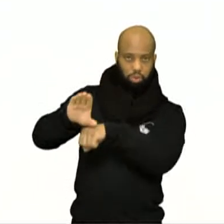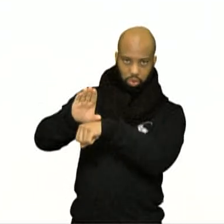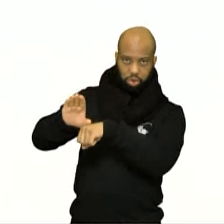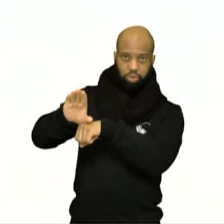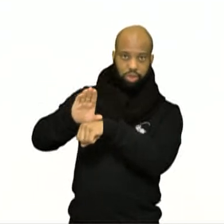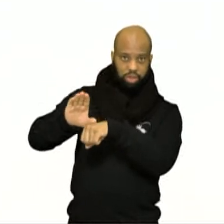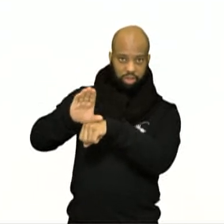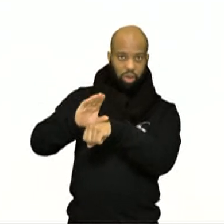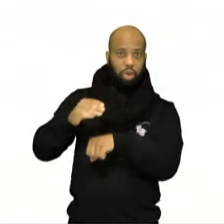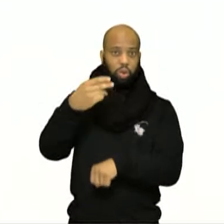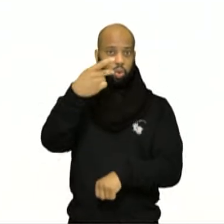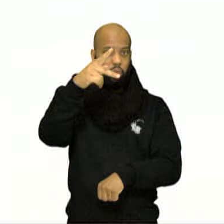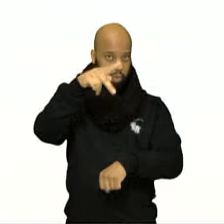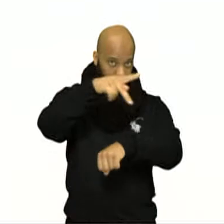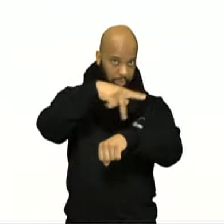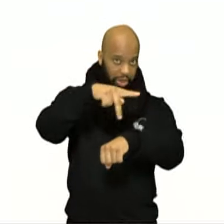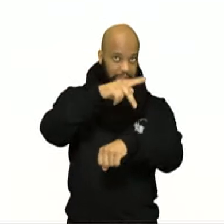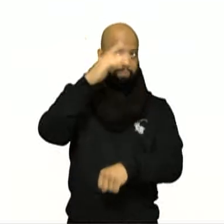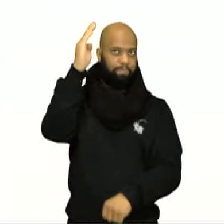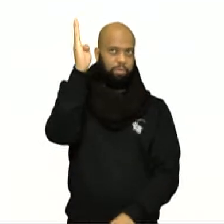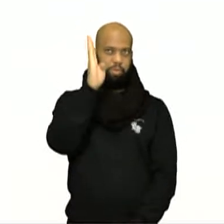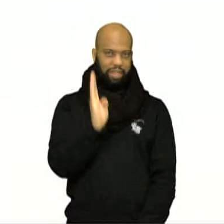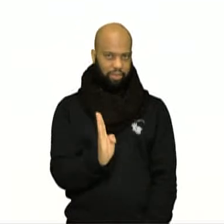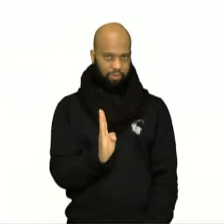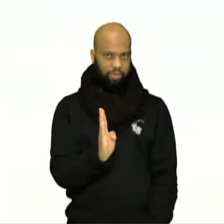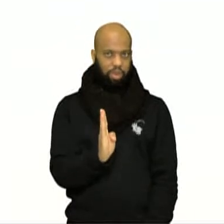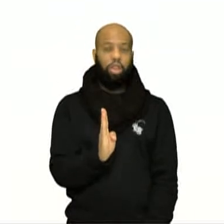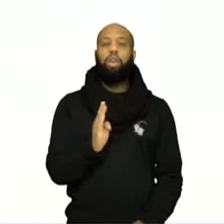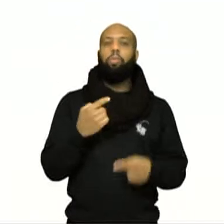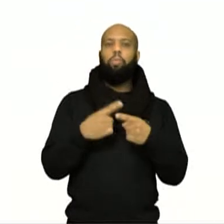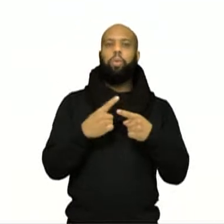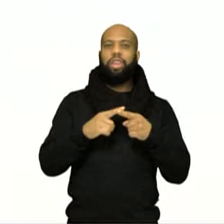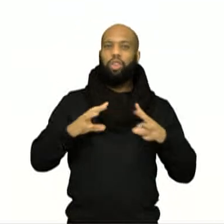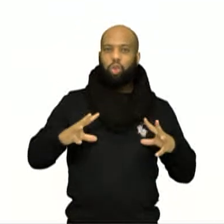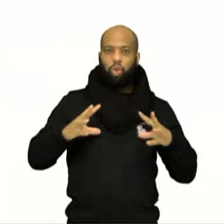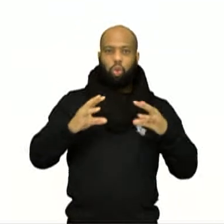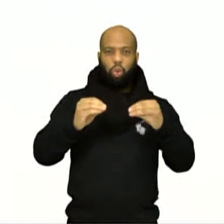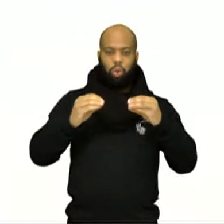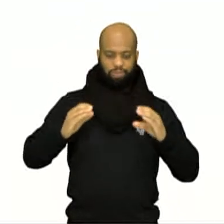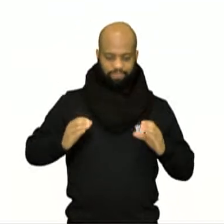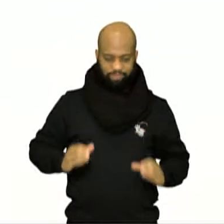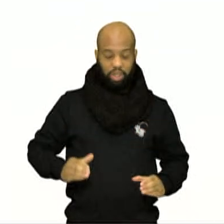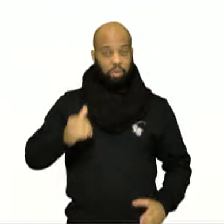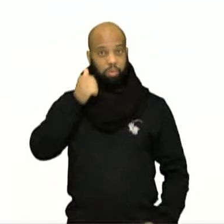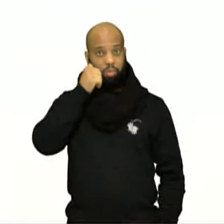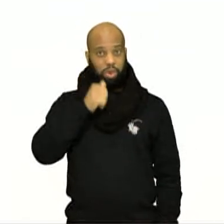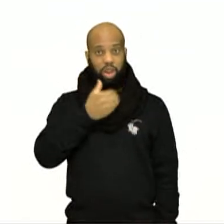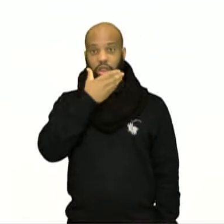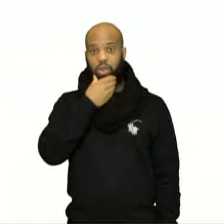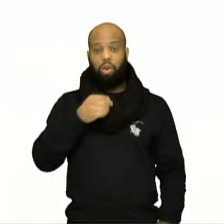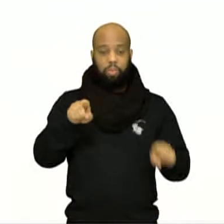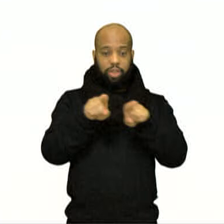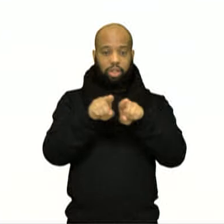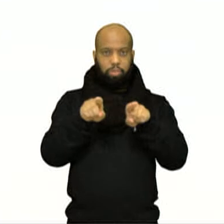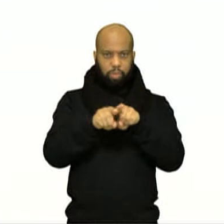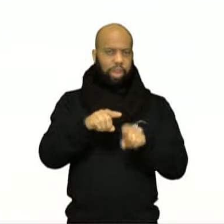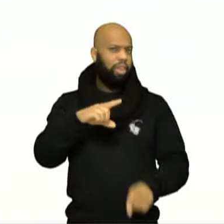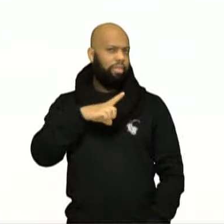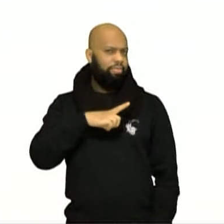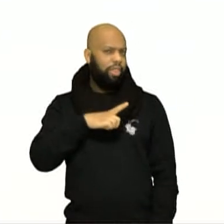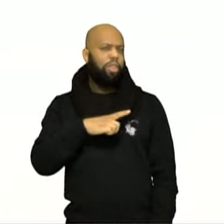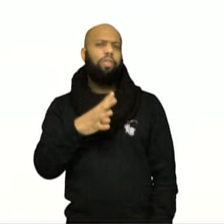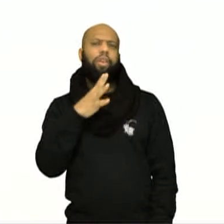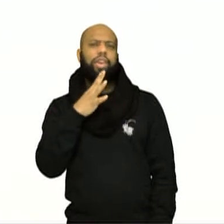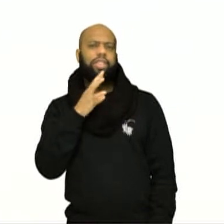Constituição do seu país? Sabe por que todos os cidadãos e cidadãs brasileiras devem conhecer